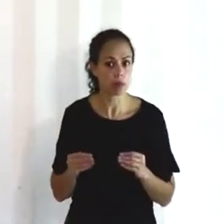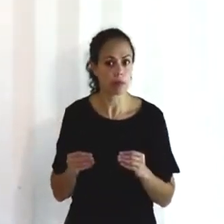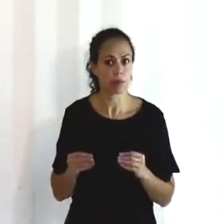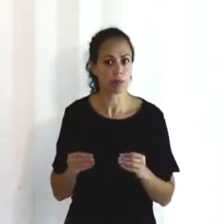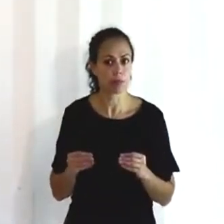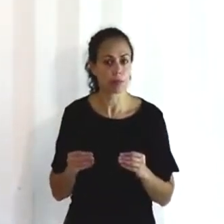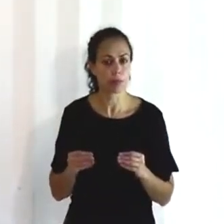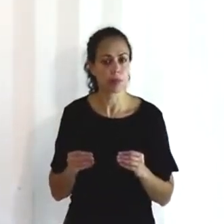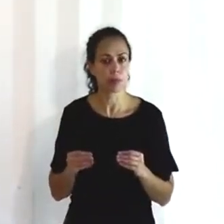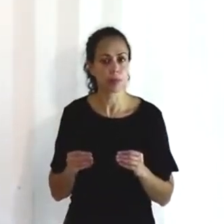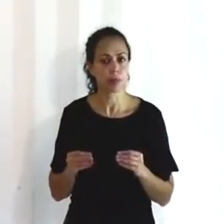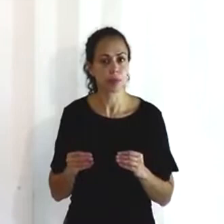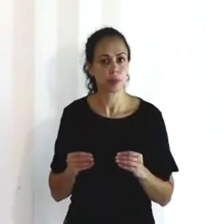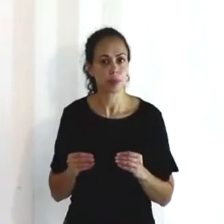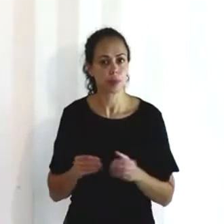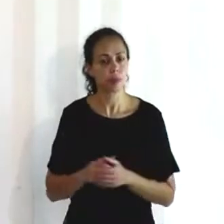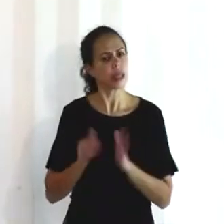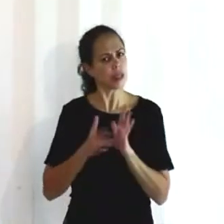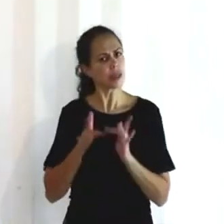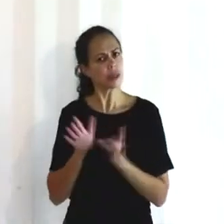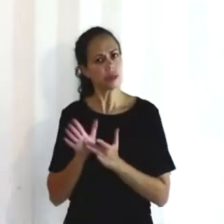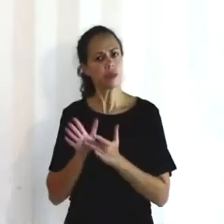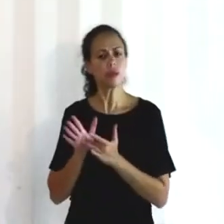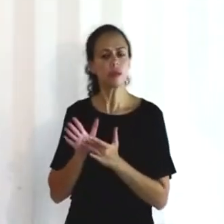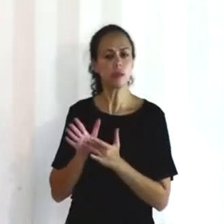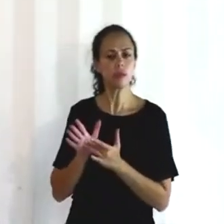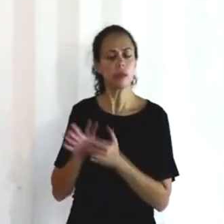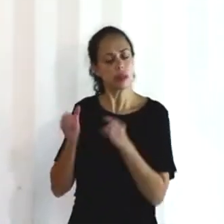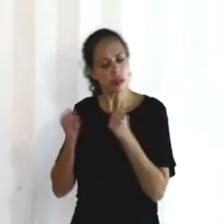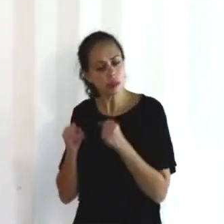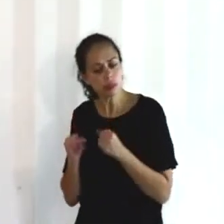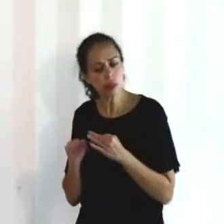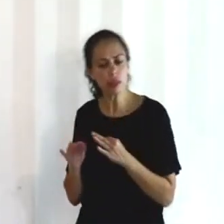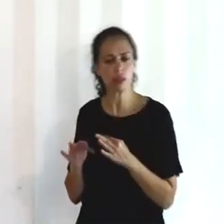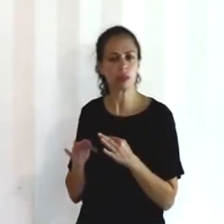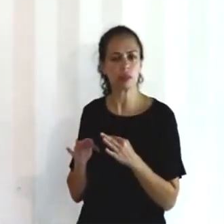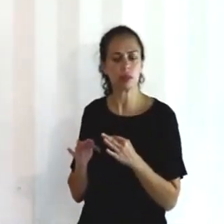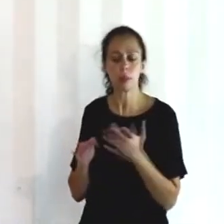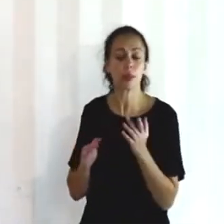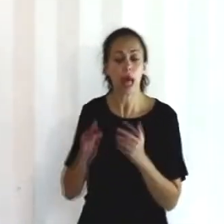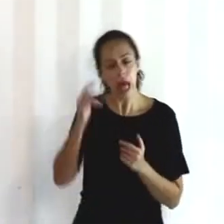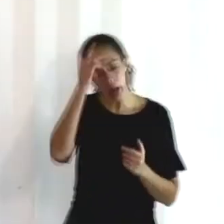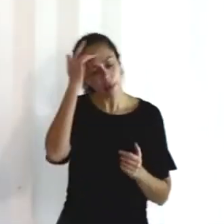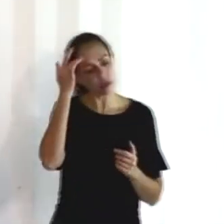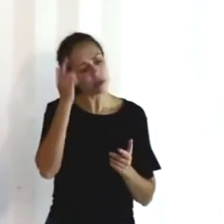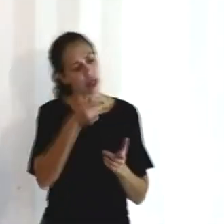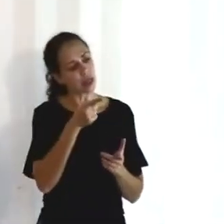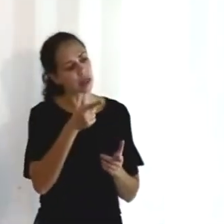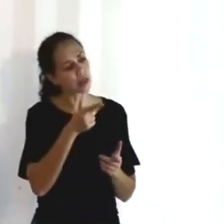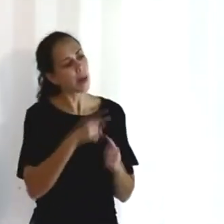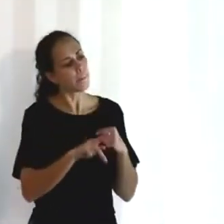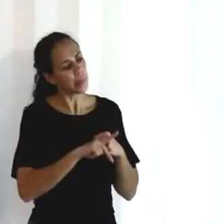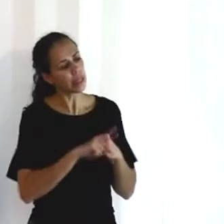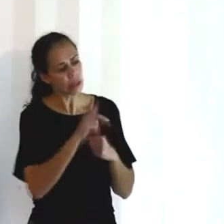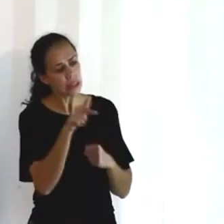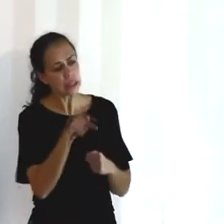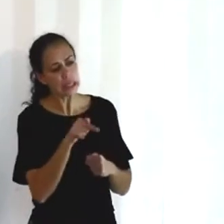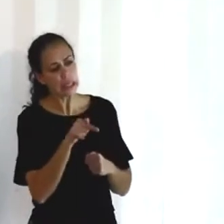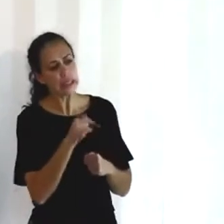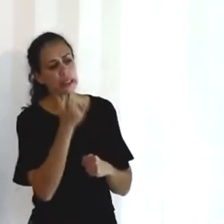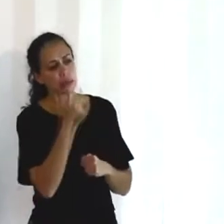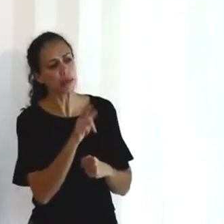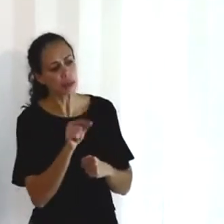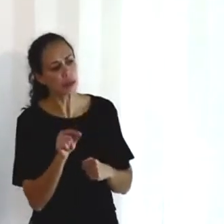número de Deus. Aí Jesus olha para ele e fala: acho que não pode ser 7, Pedro. Ah, não, Jesus, então é